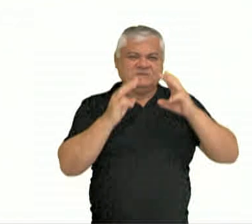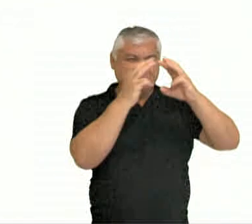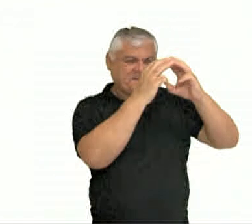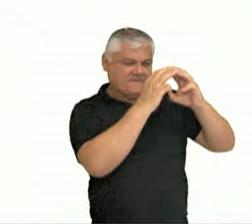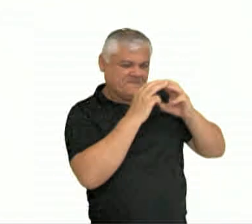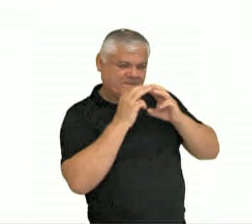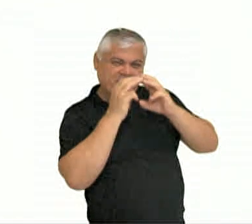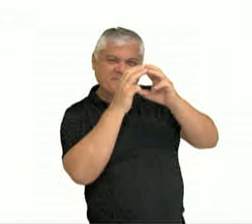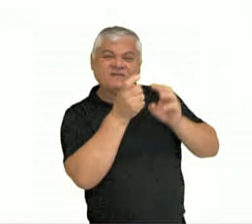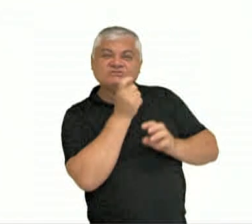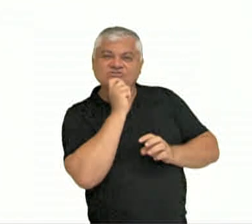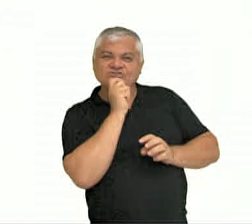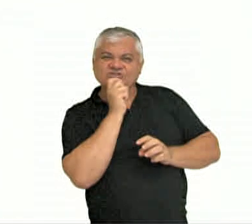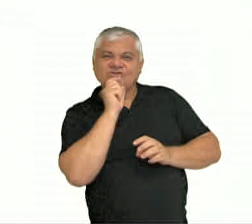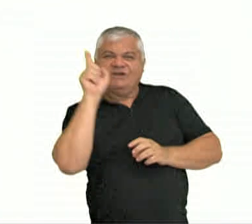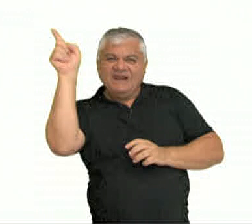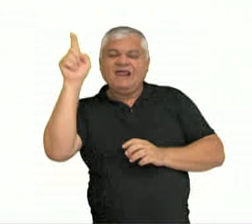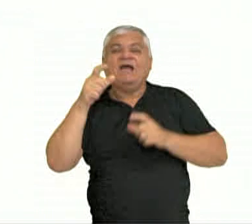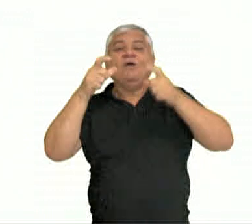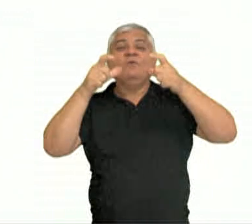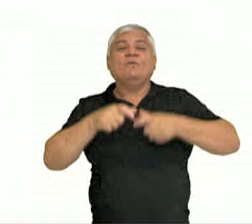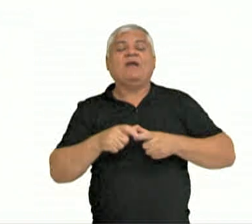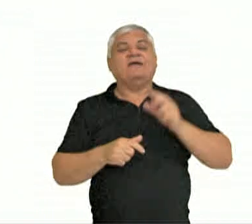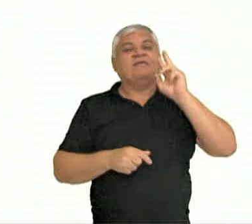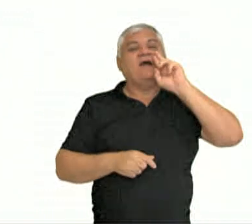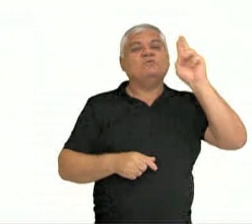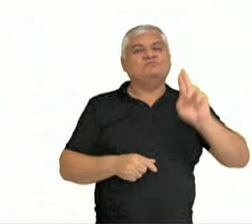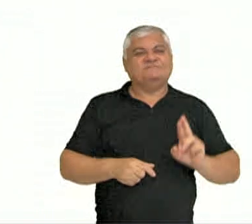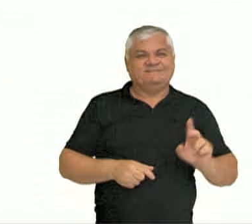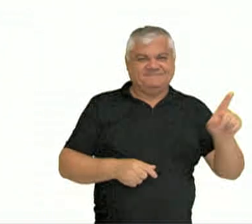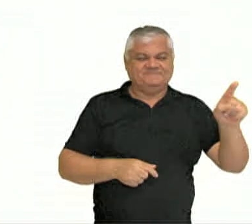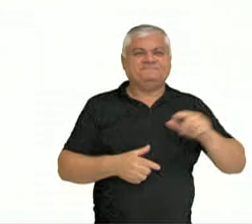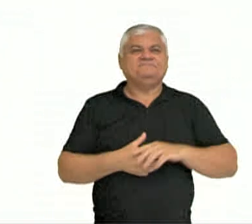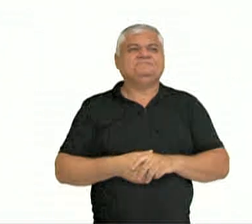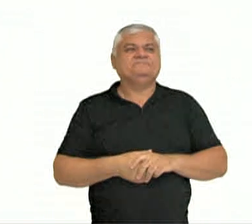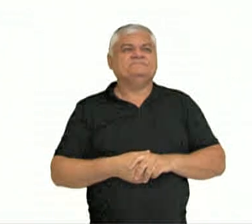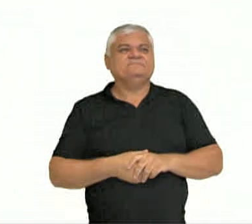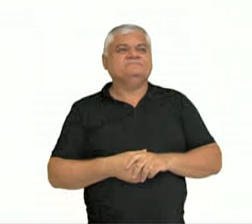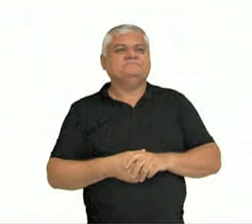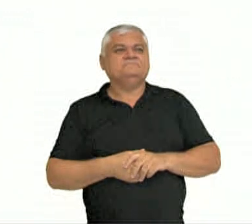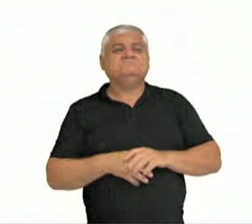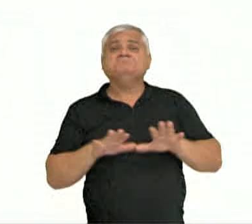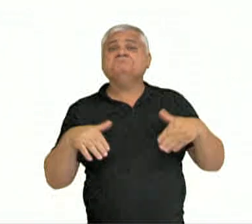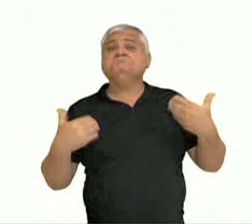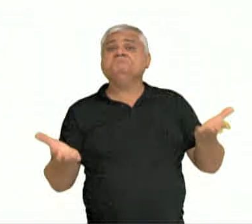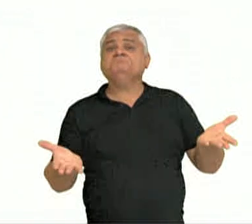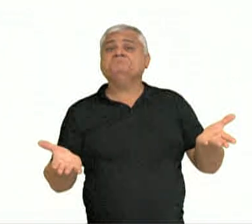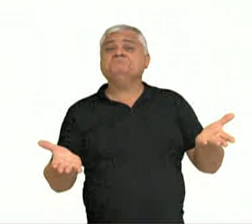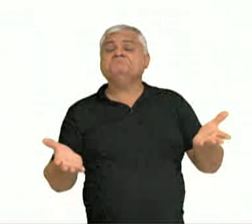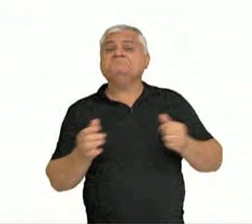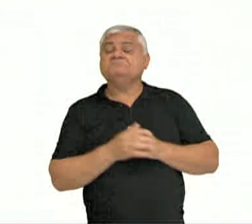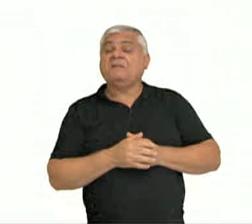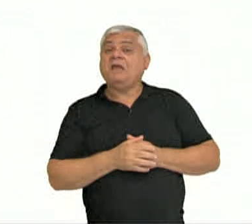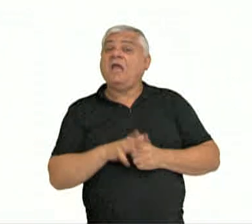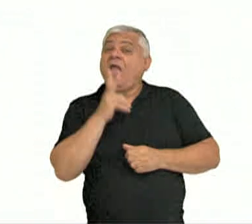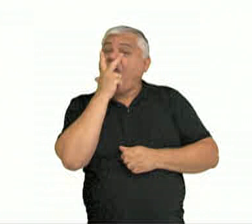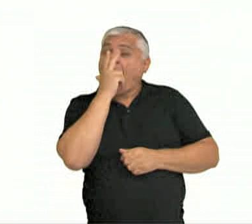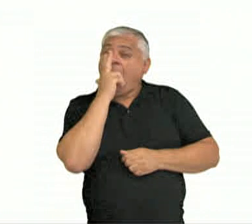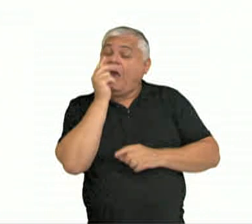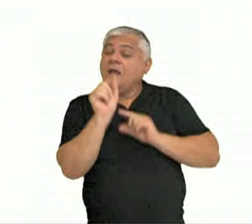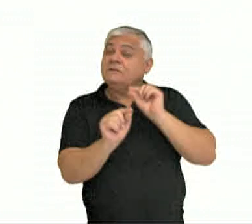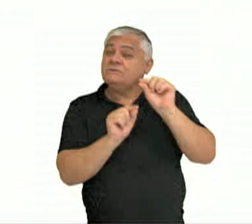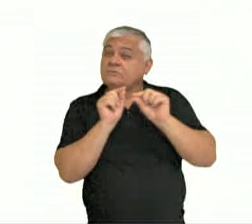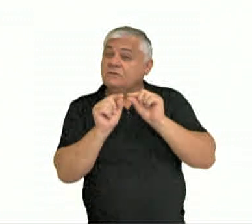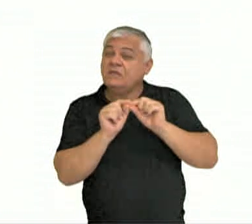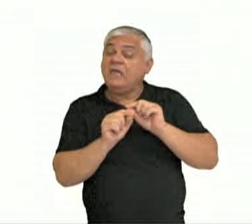esquimós da região do Alasca. Qual que é a teoria, professor? Acredita-se que esses